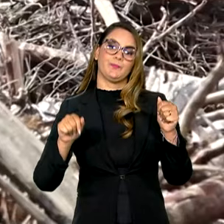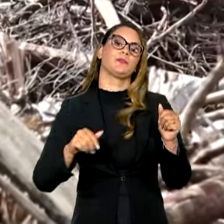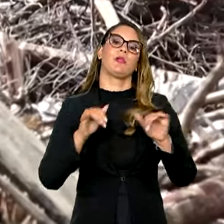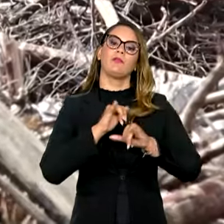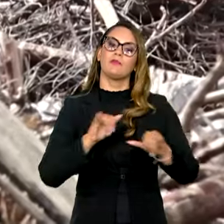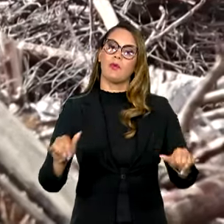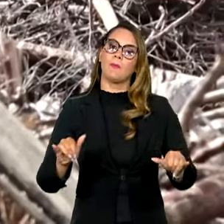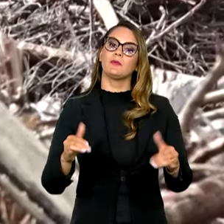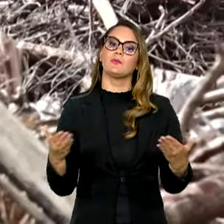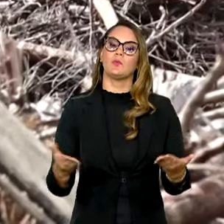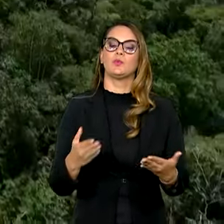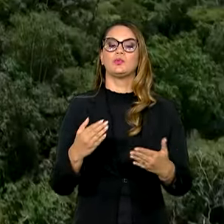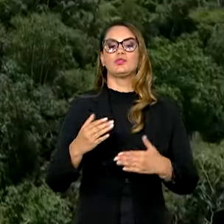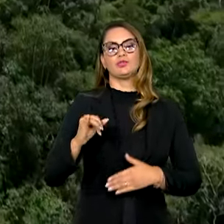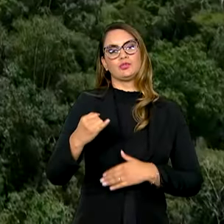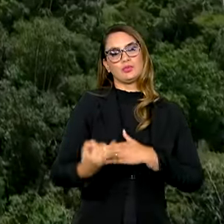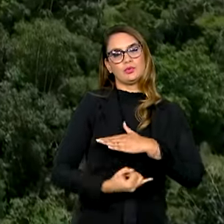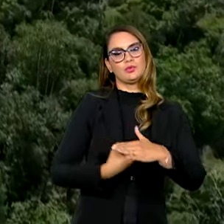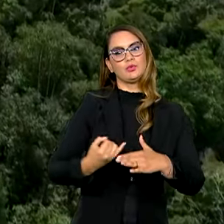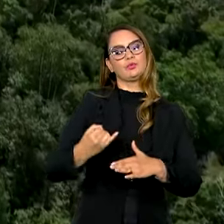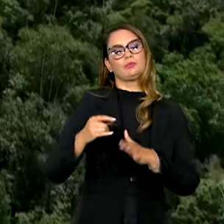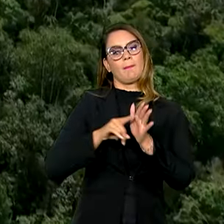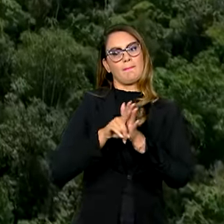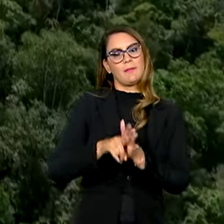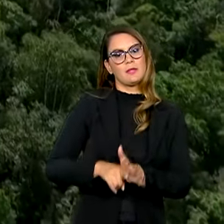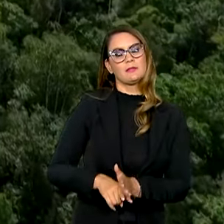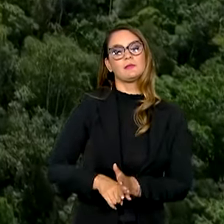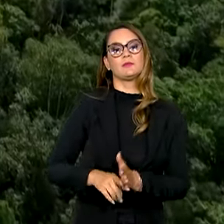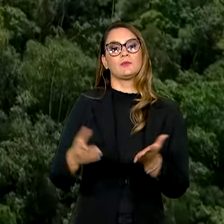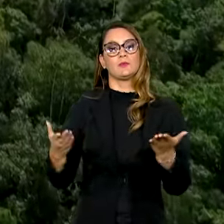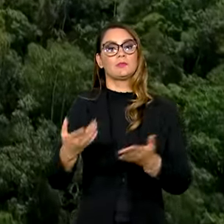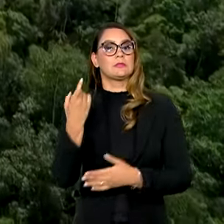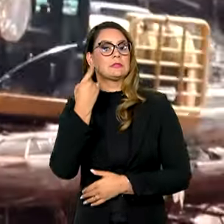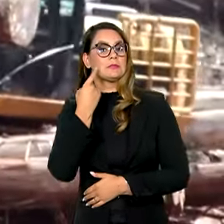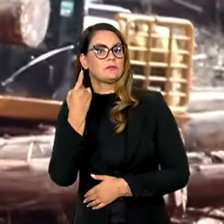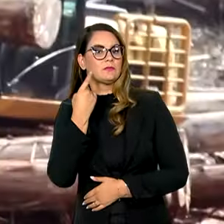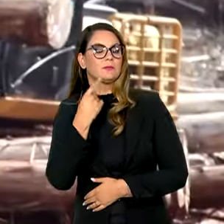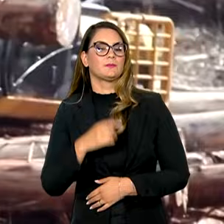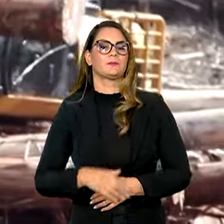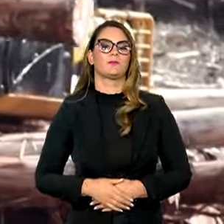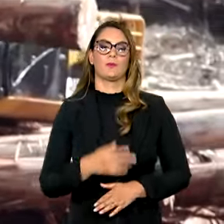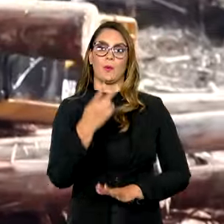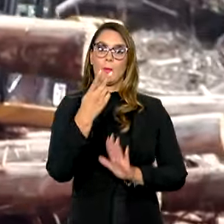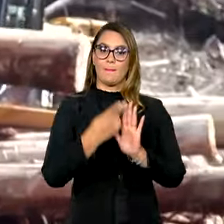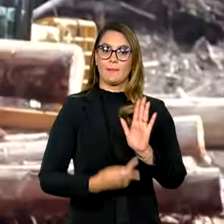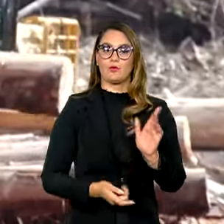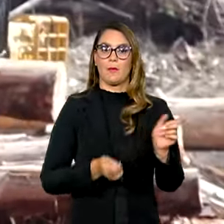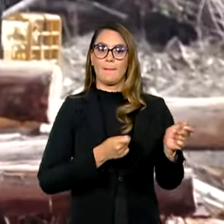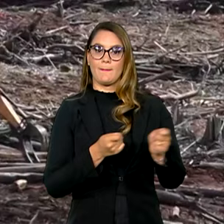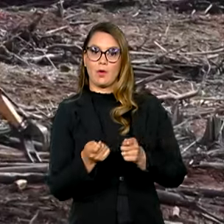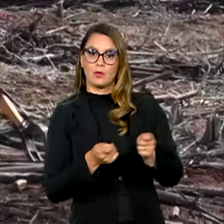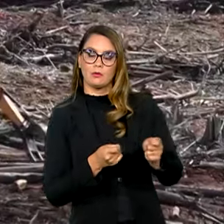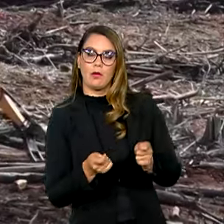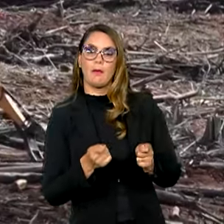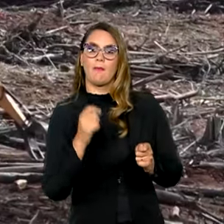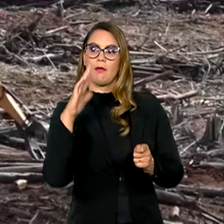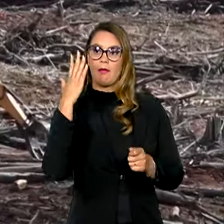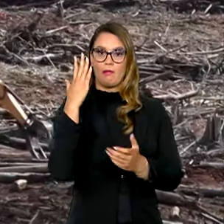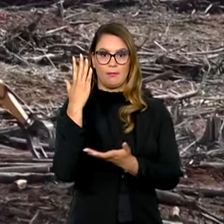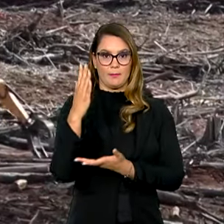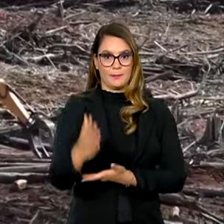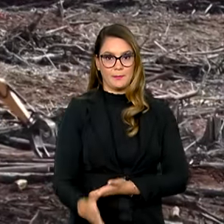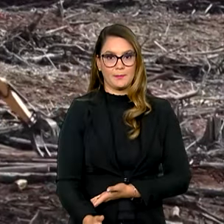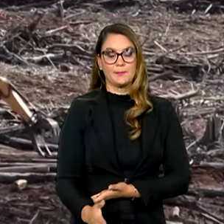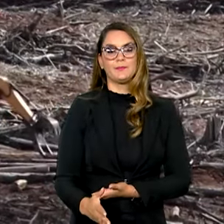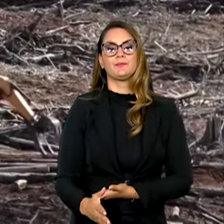divulgados pelo Instituto de Pesquisas espaciais nesta sexta-feira segundo o projeto de monitoramento do desmatamento na